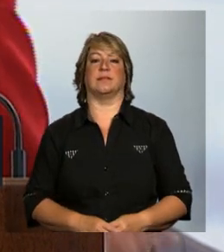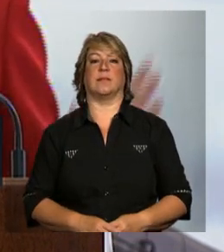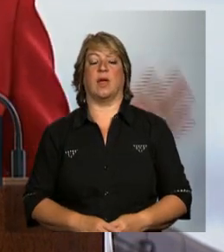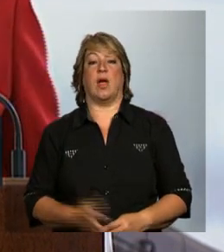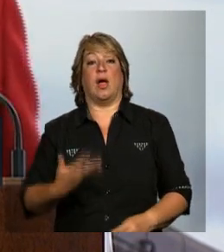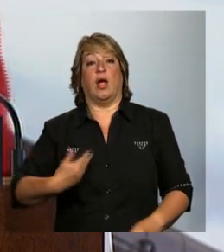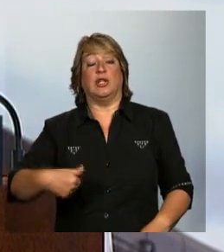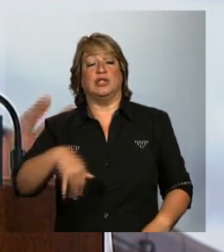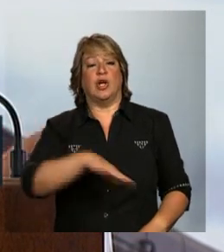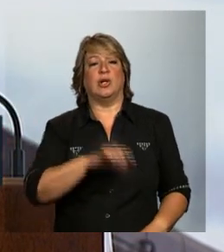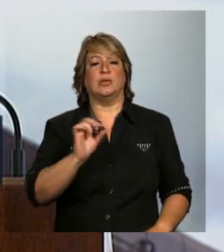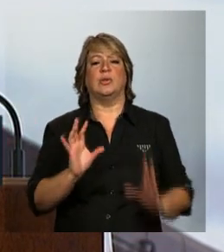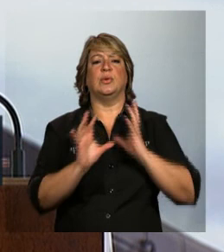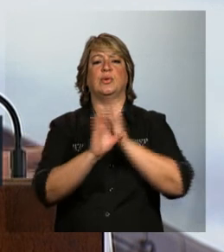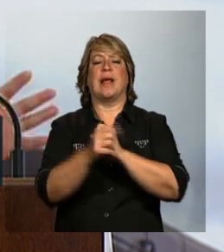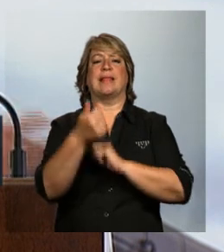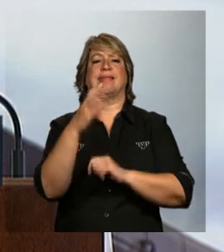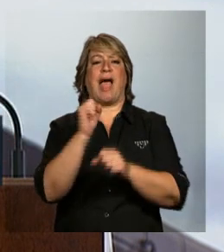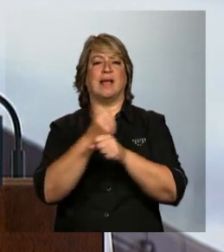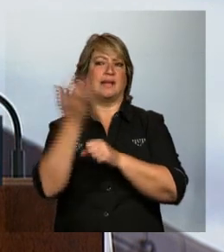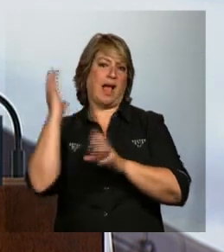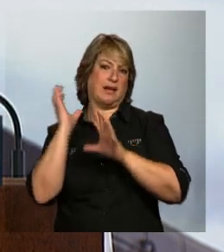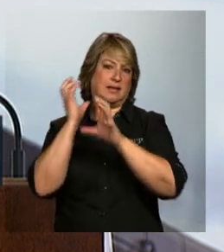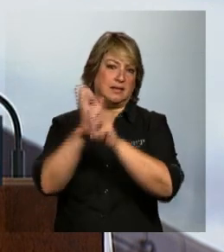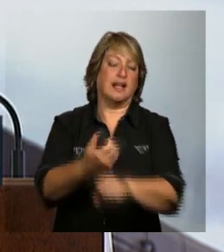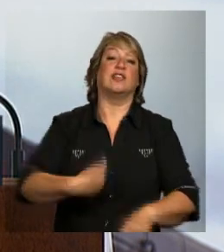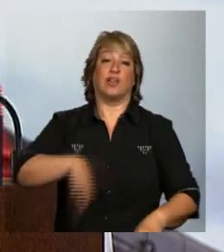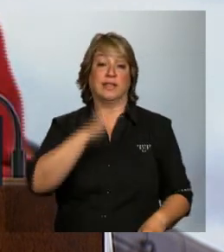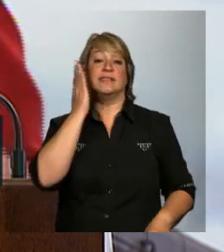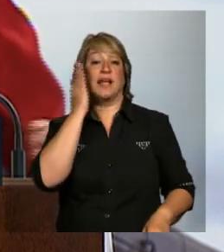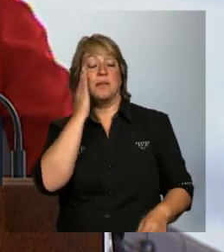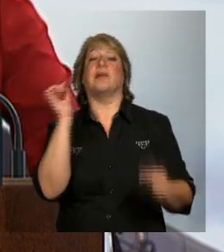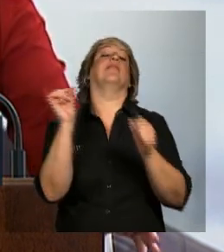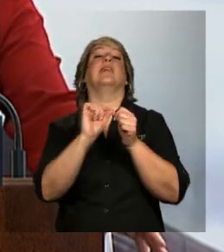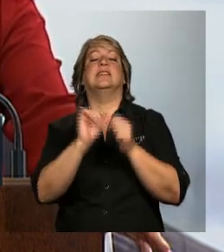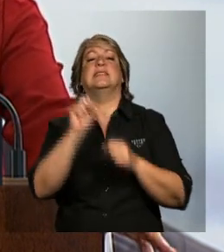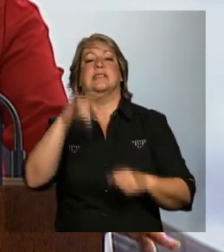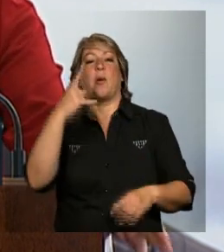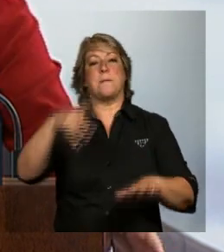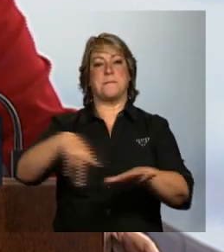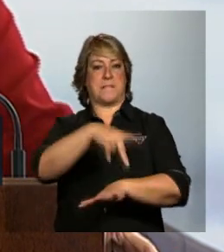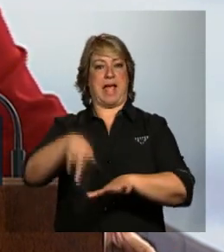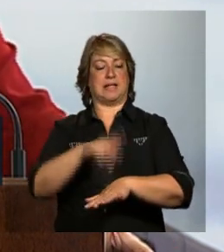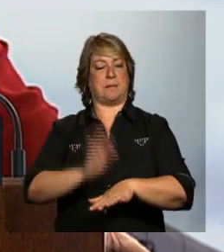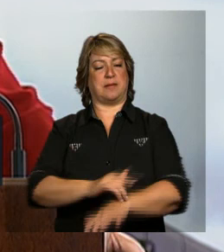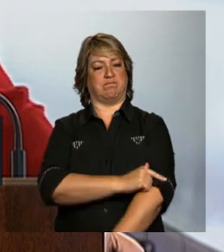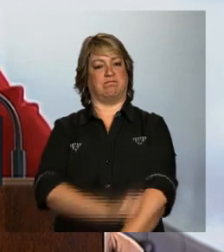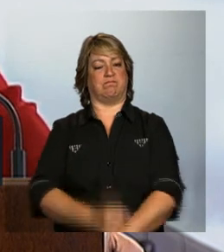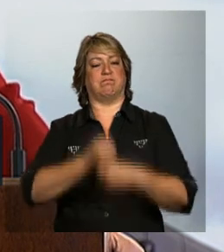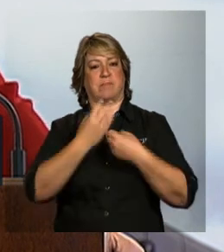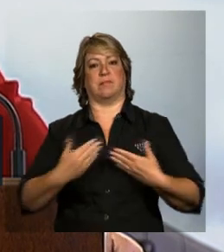a nossa há dez anos sabemos que estamos construindo sim um país mais justo agora nós temos de